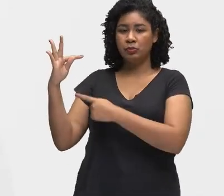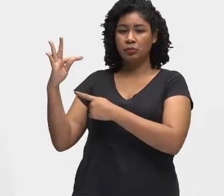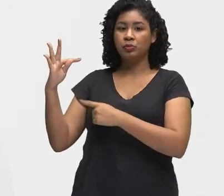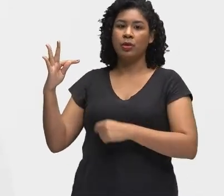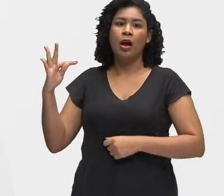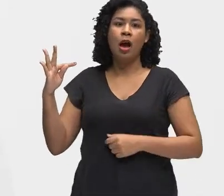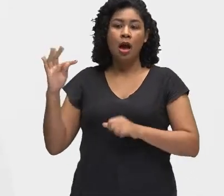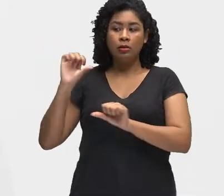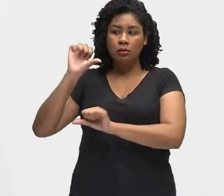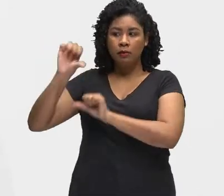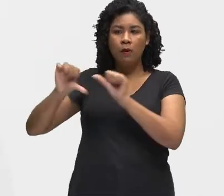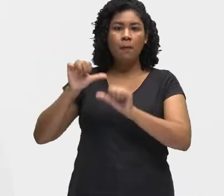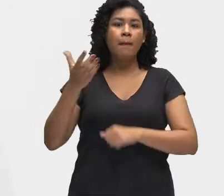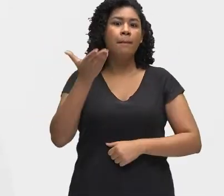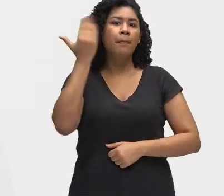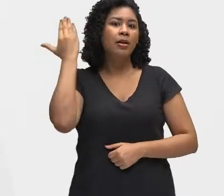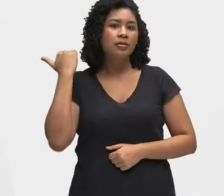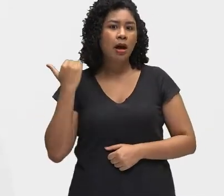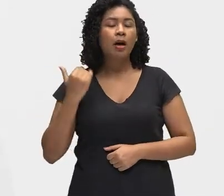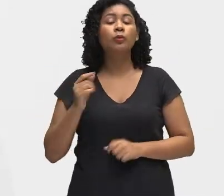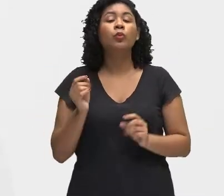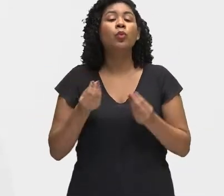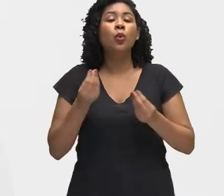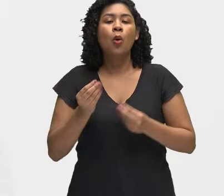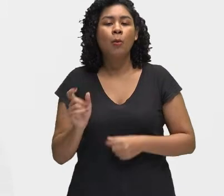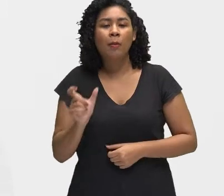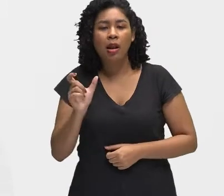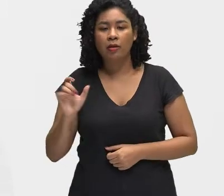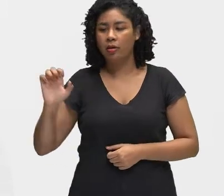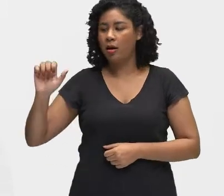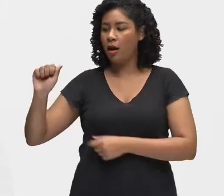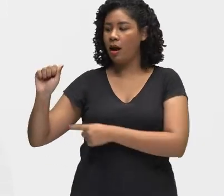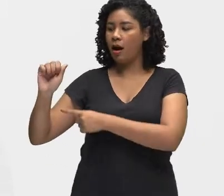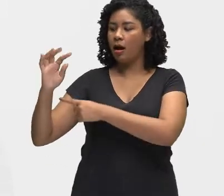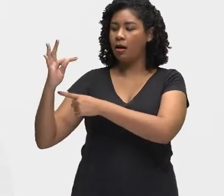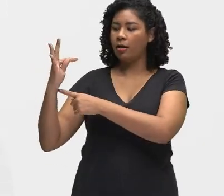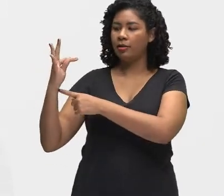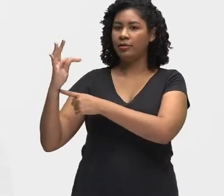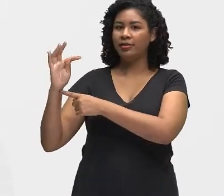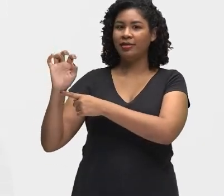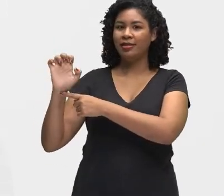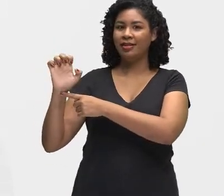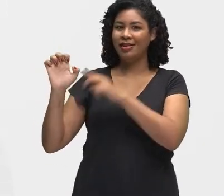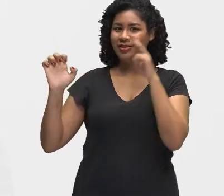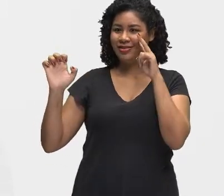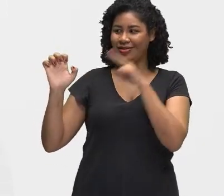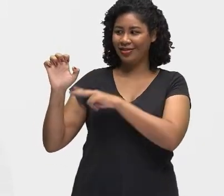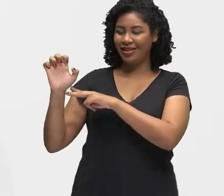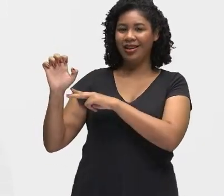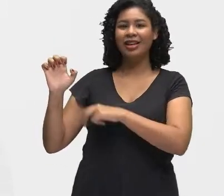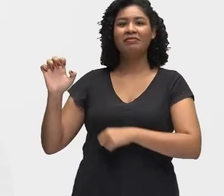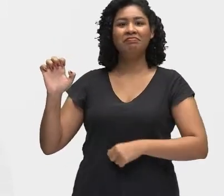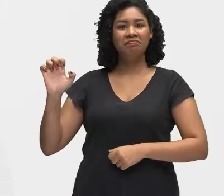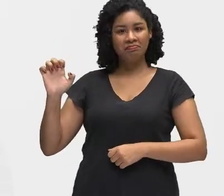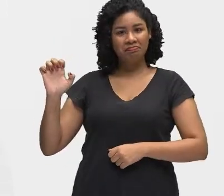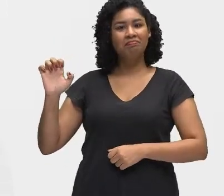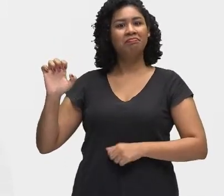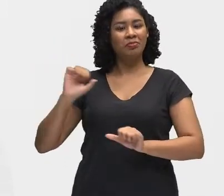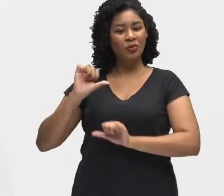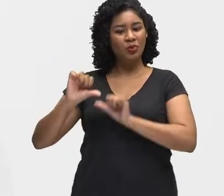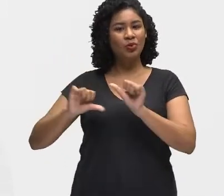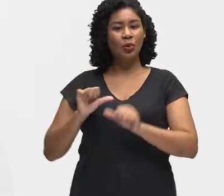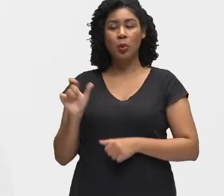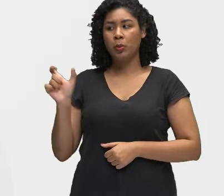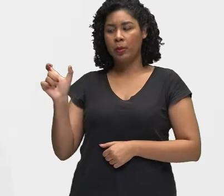passado. Ate, ate, até, ate.